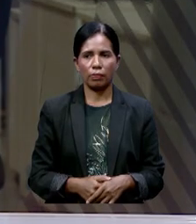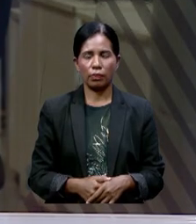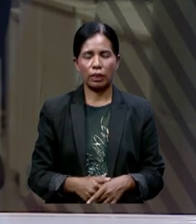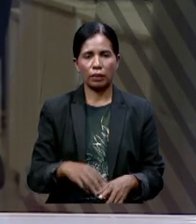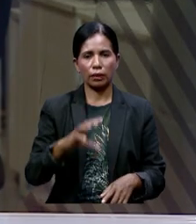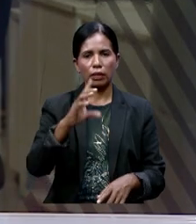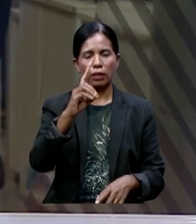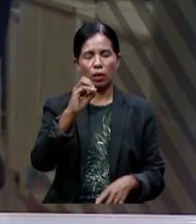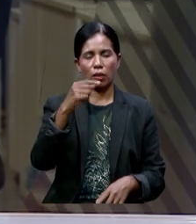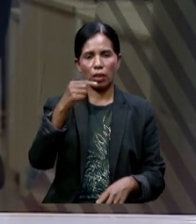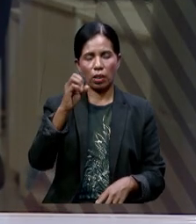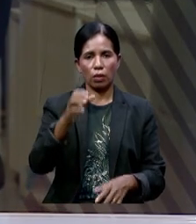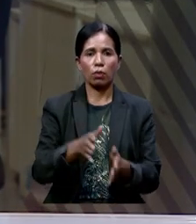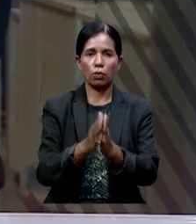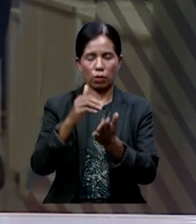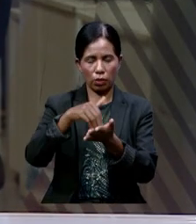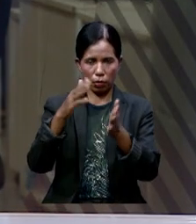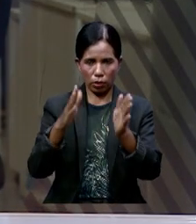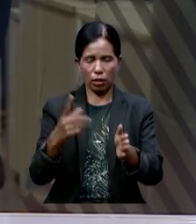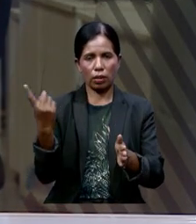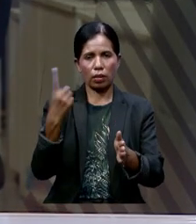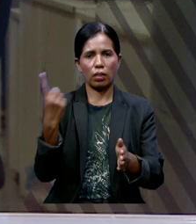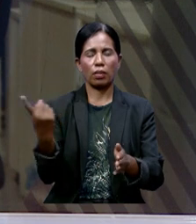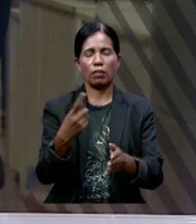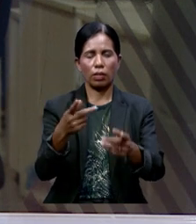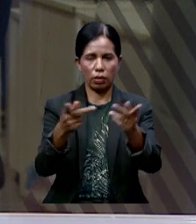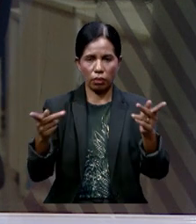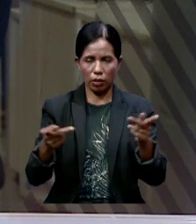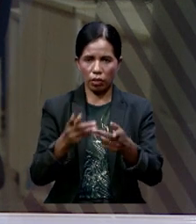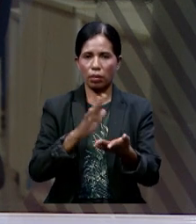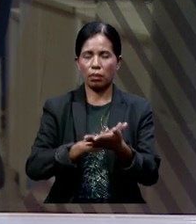Domingos Lemos, sou subestudante Sira tu mantém ambiente saudável.